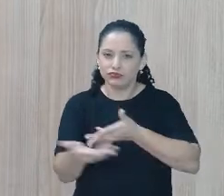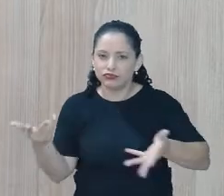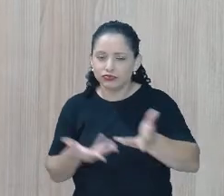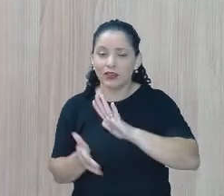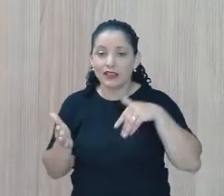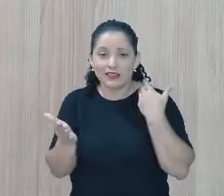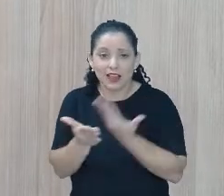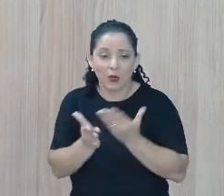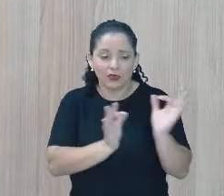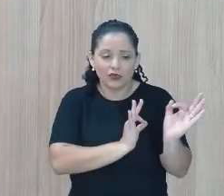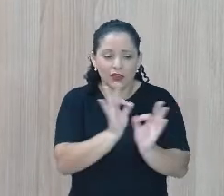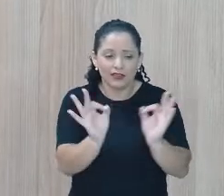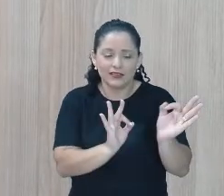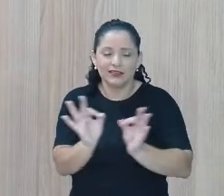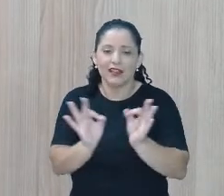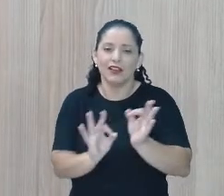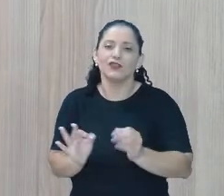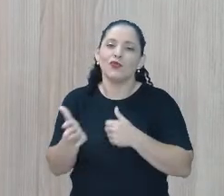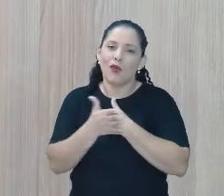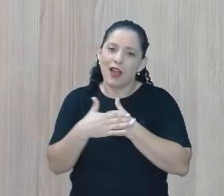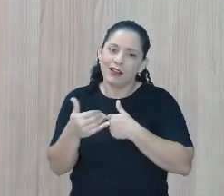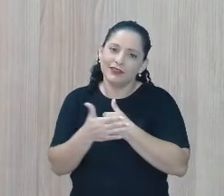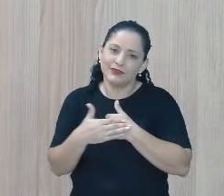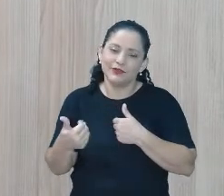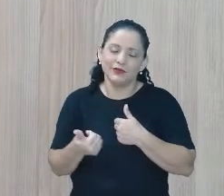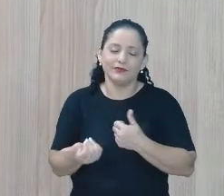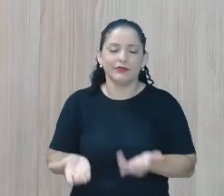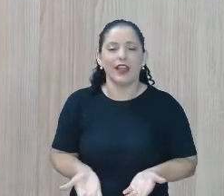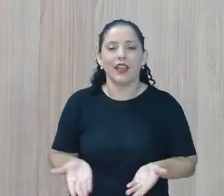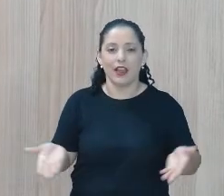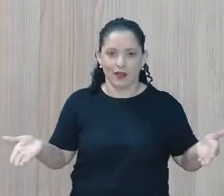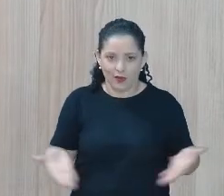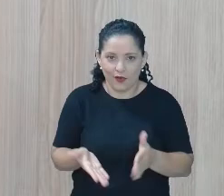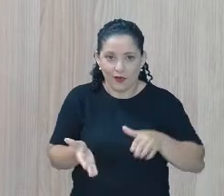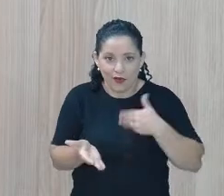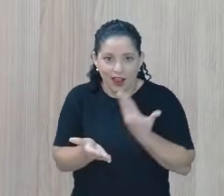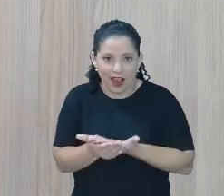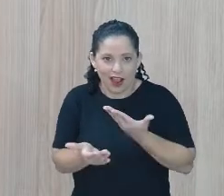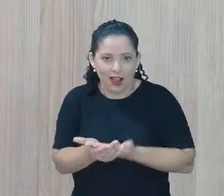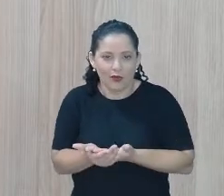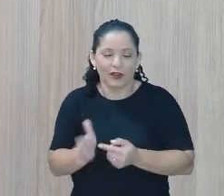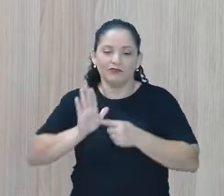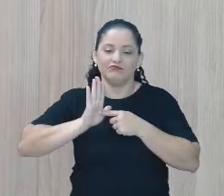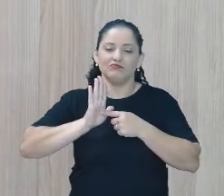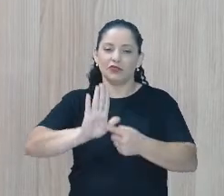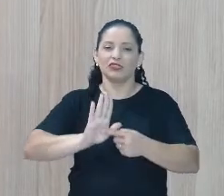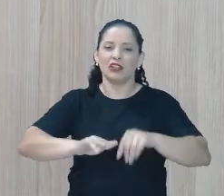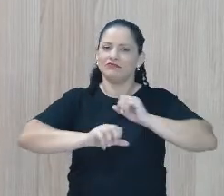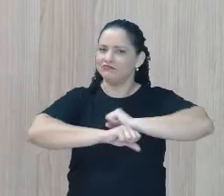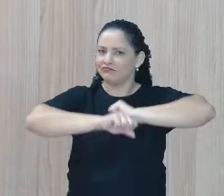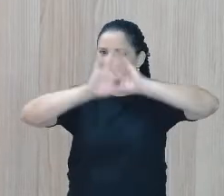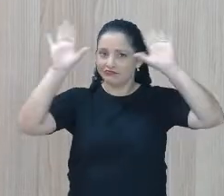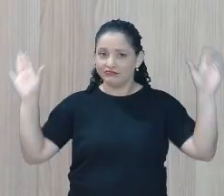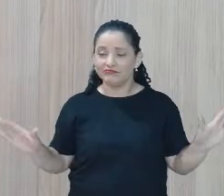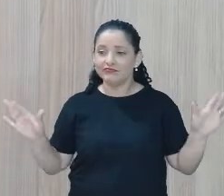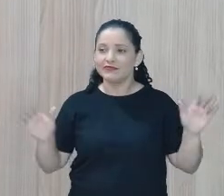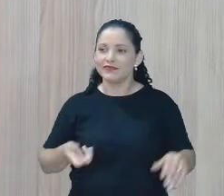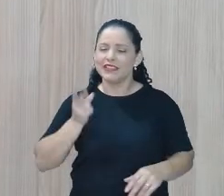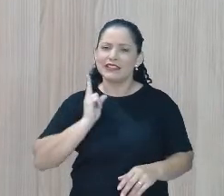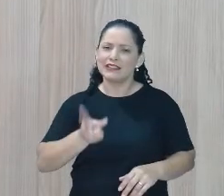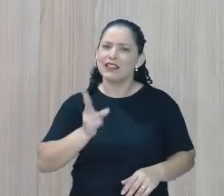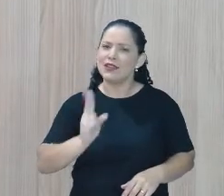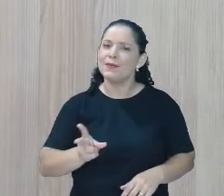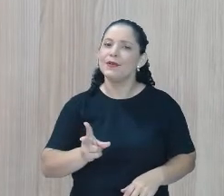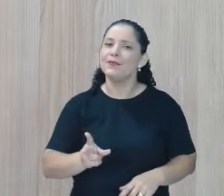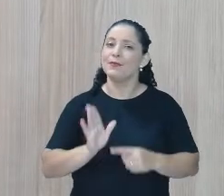aulas preparadas com muito carinho para vocês, como essa aula do professor Pedro Vitor, que está um exemplo bem claro, e eu digo a vocês sempre